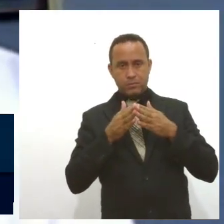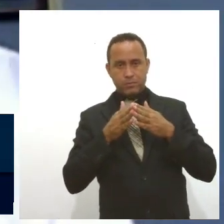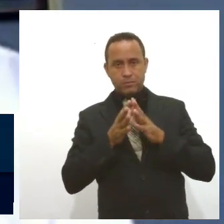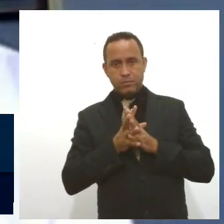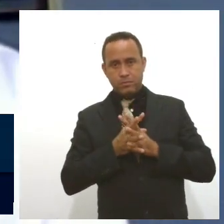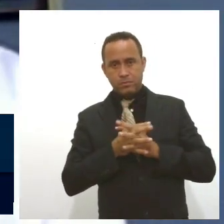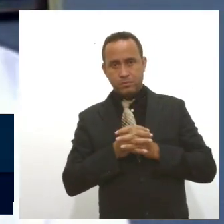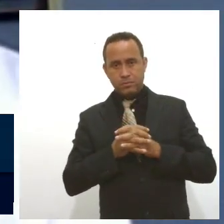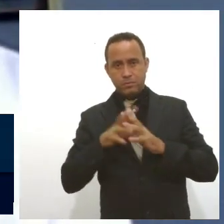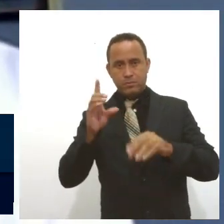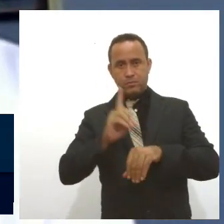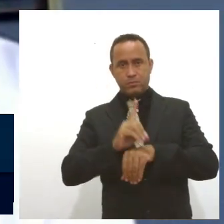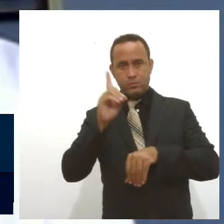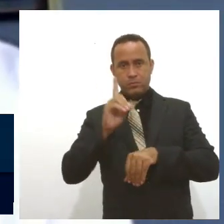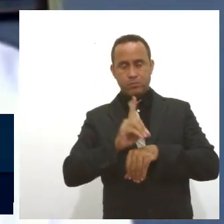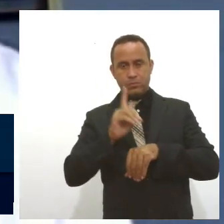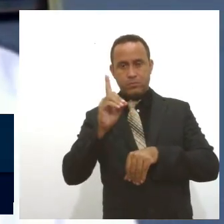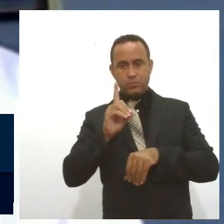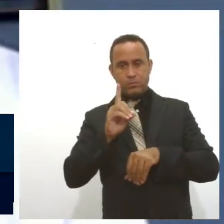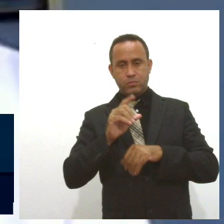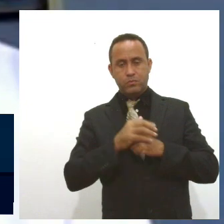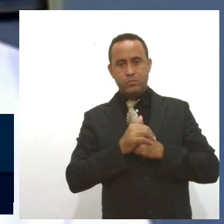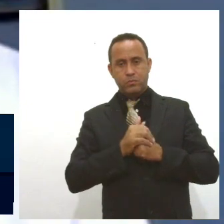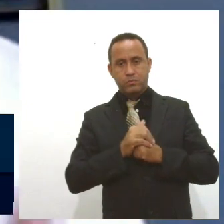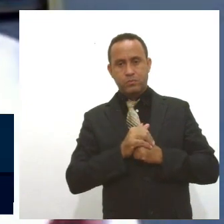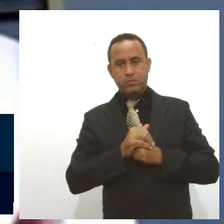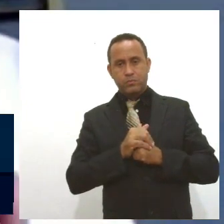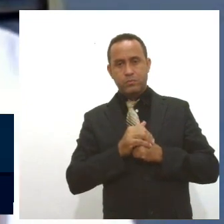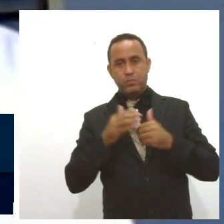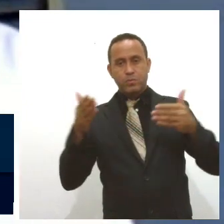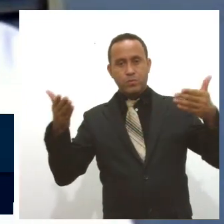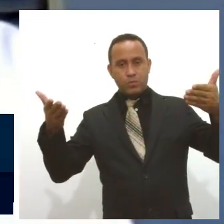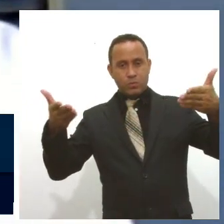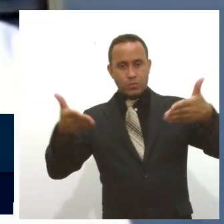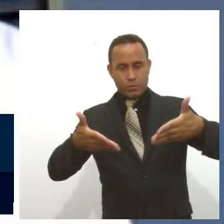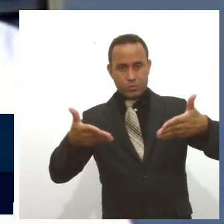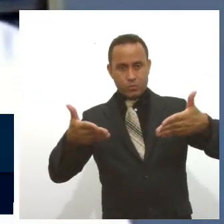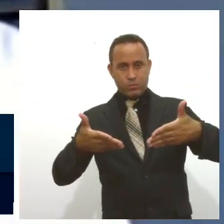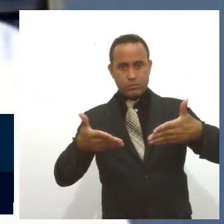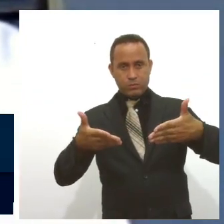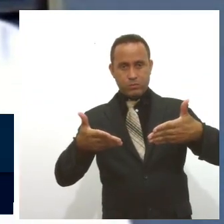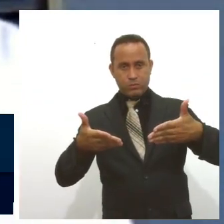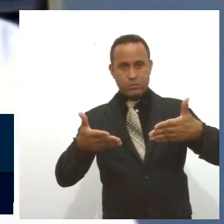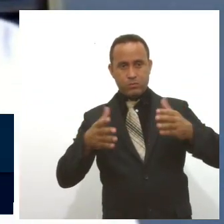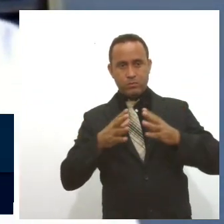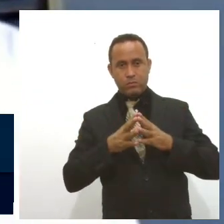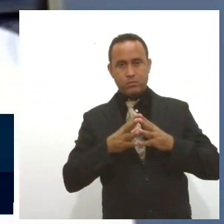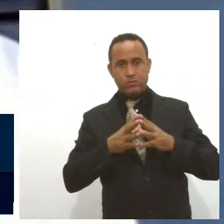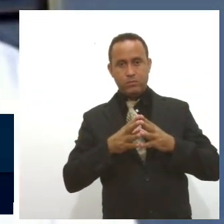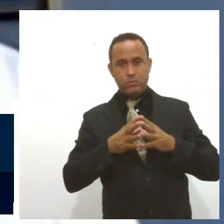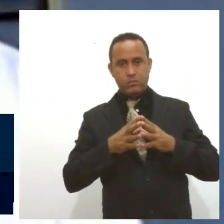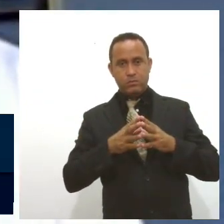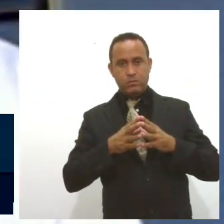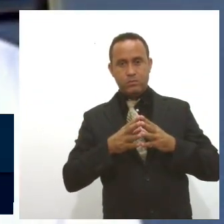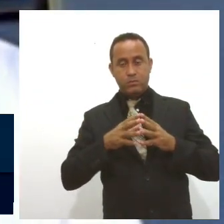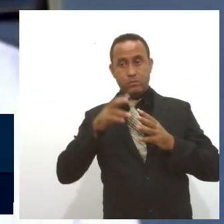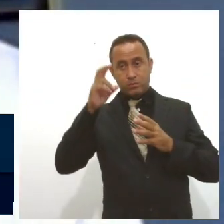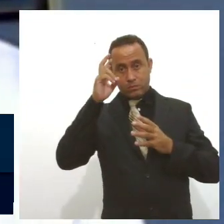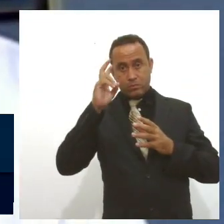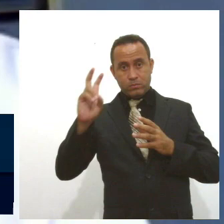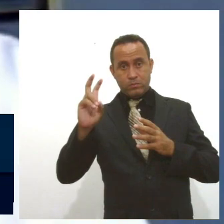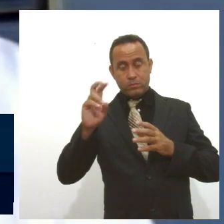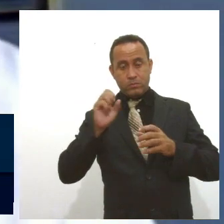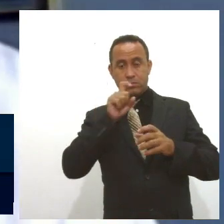interventor, o doutor Edgar Mota, porque a situação hoje é a seguinte, em relação ao setor de cultura.